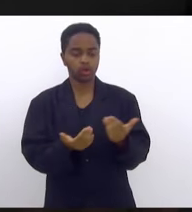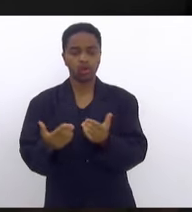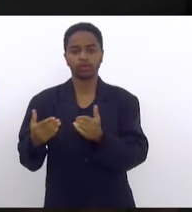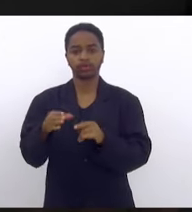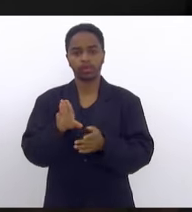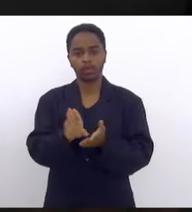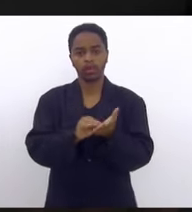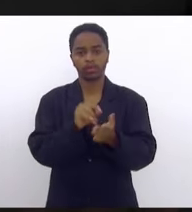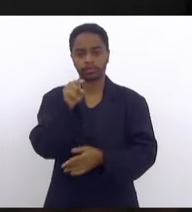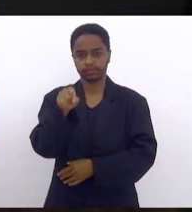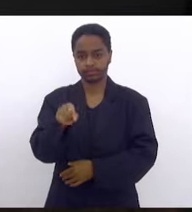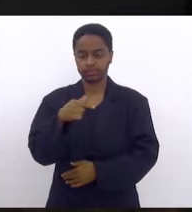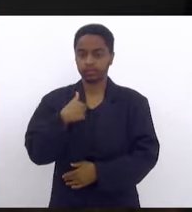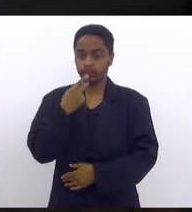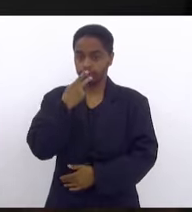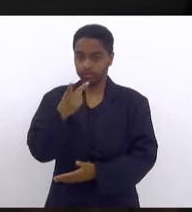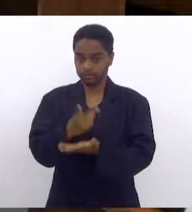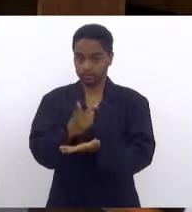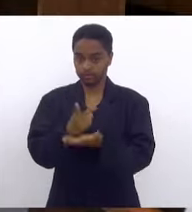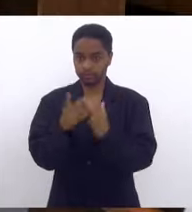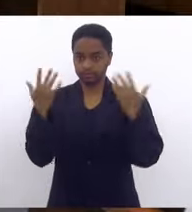falo isso.